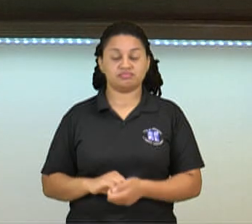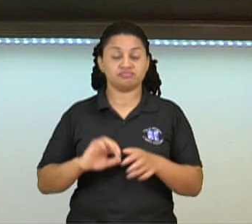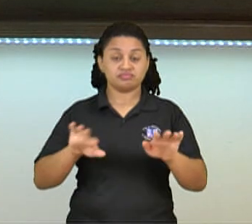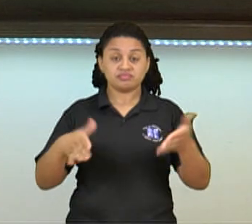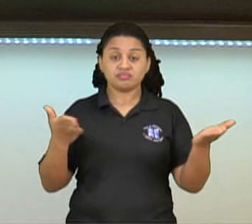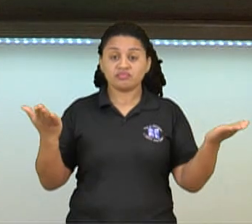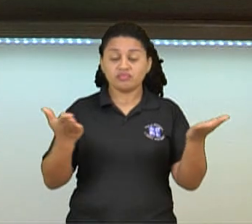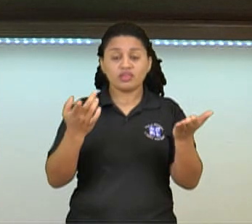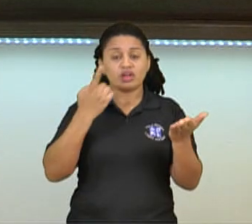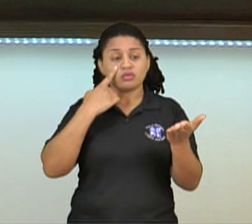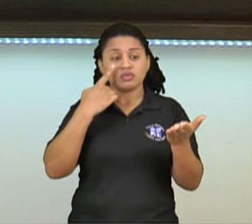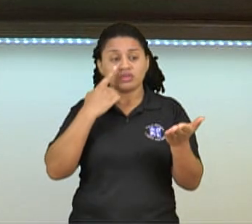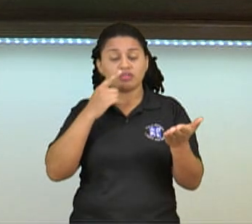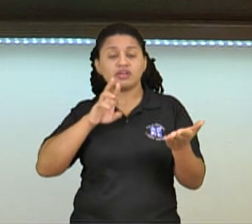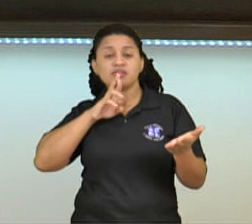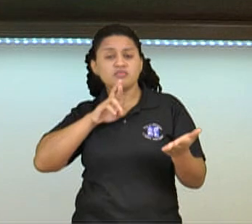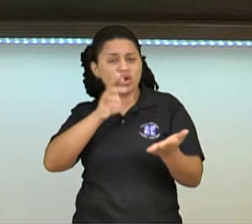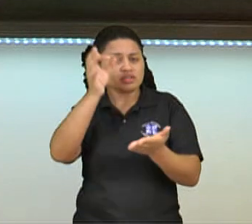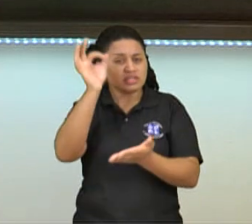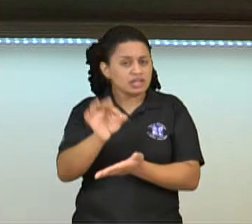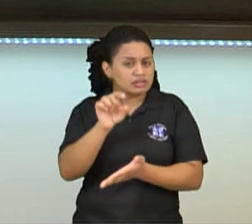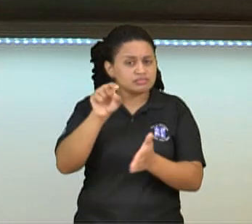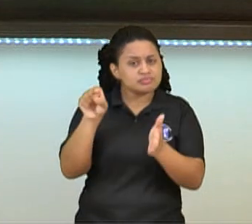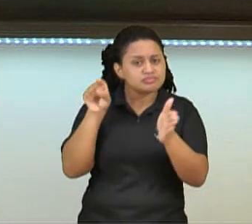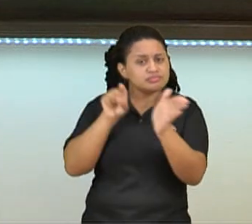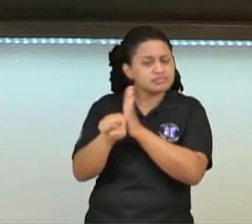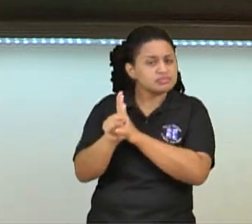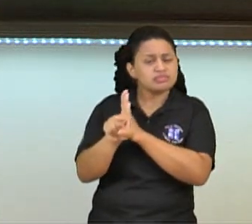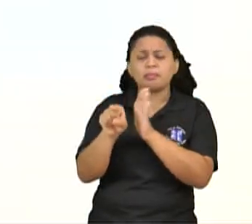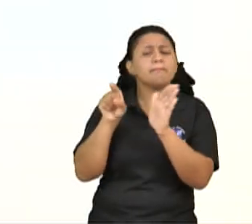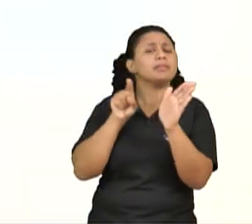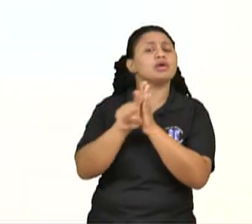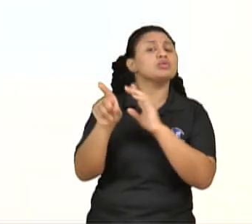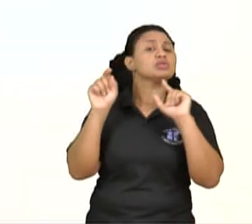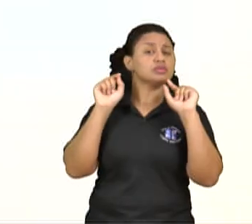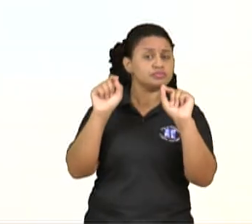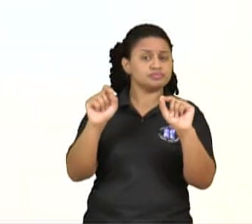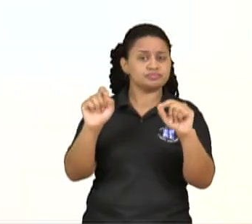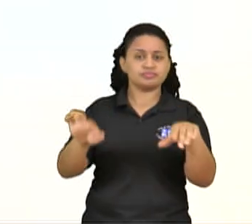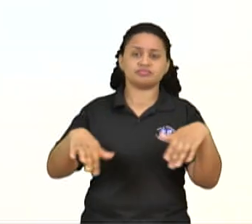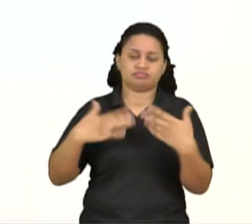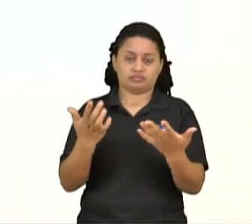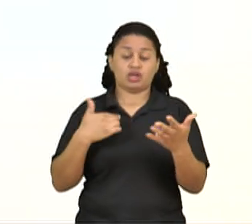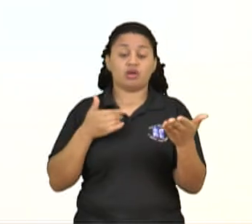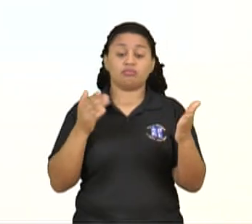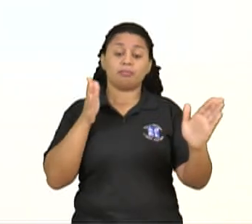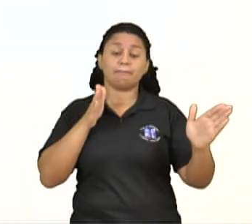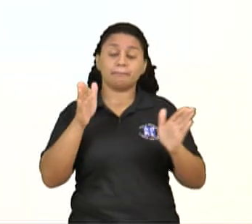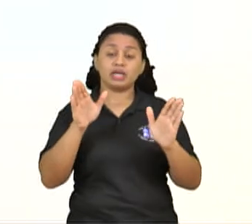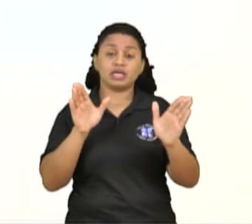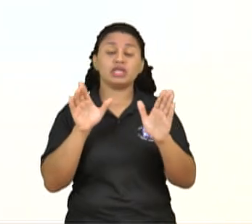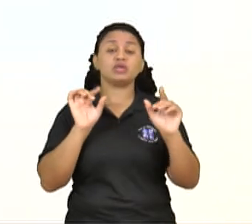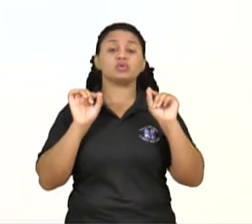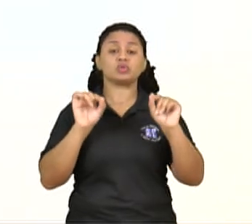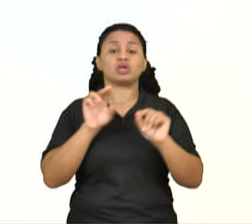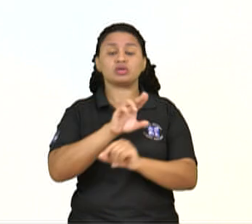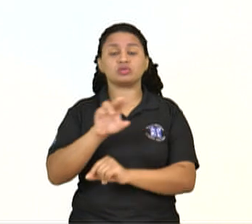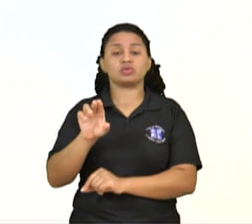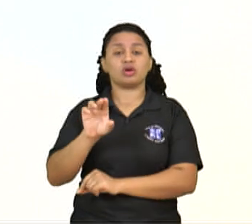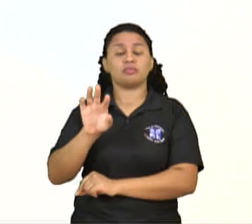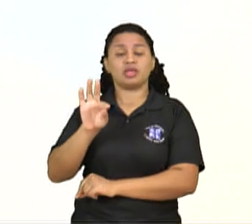Vamos ver qual é a resposta correta da pergunta. E a pergunta qual era? O que foi o período denominado